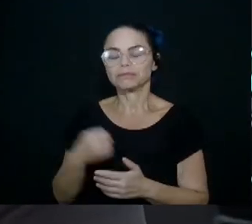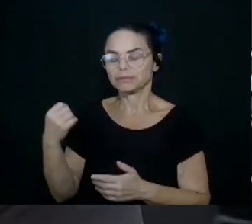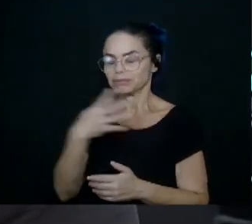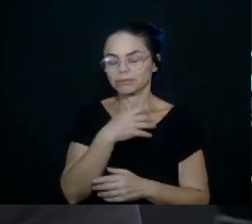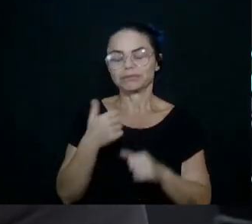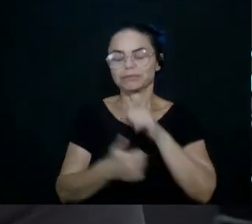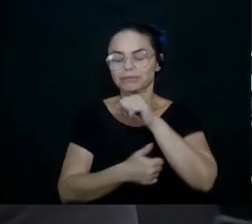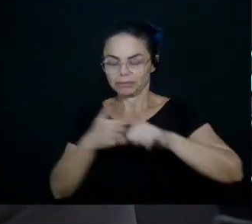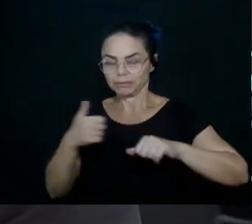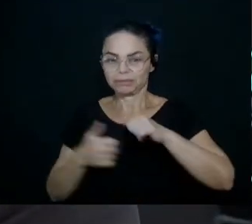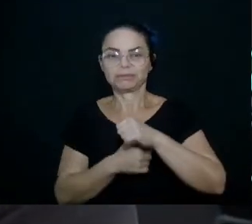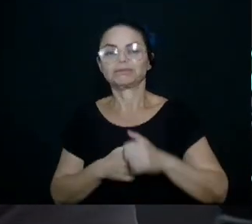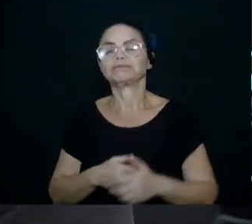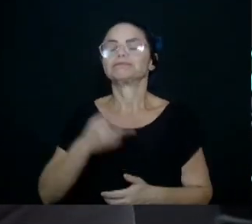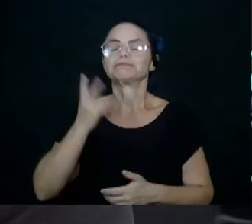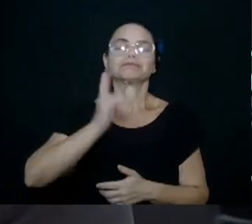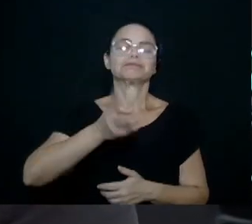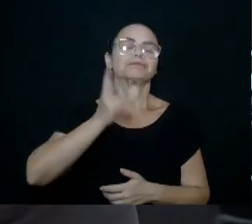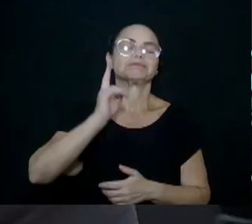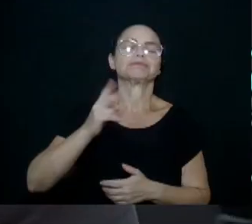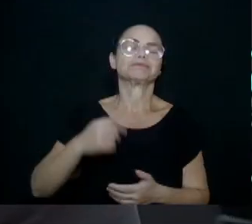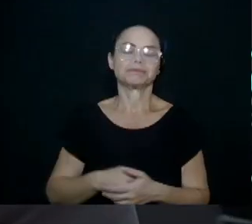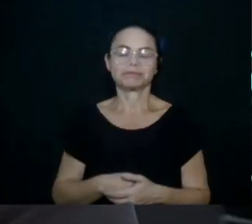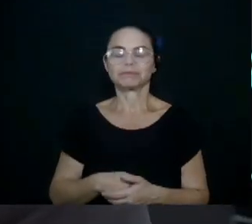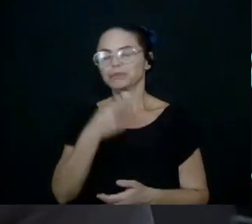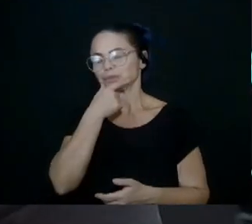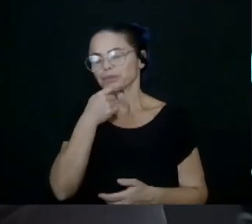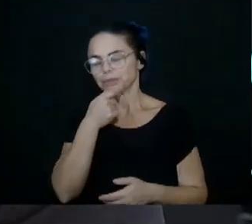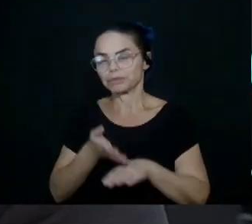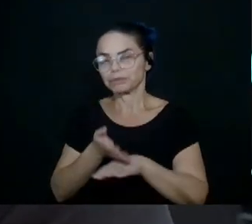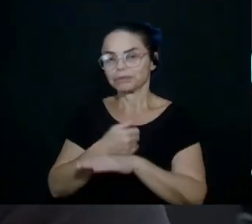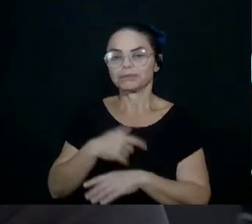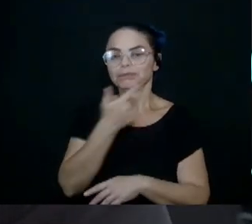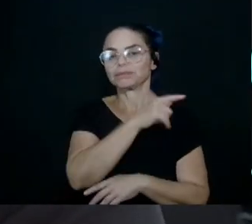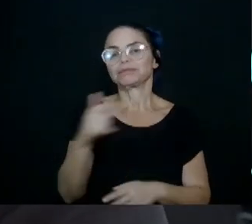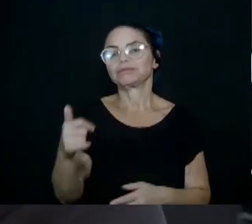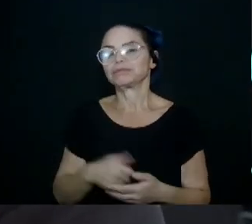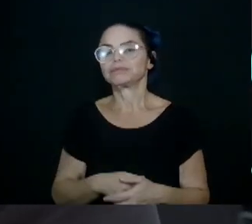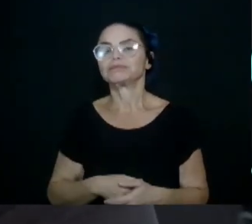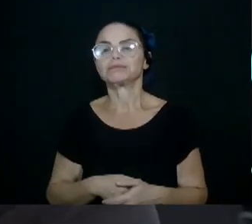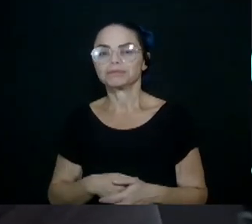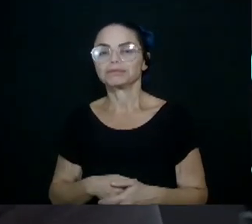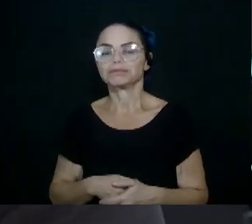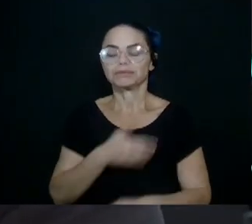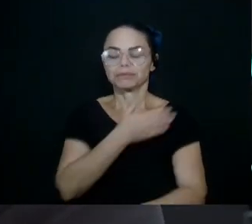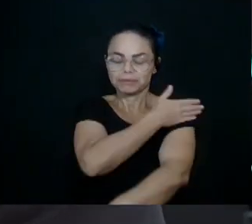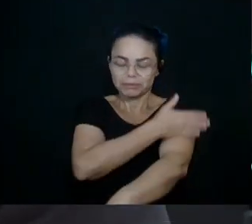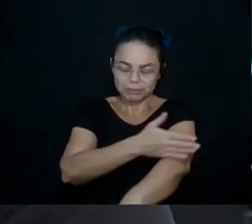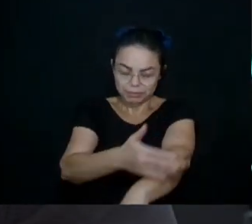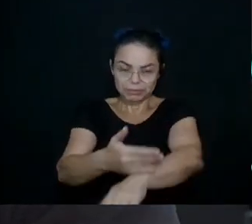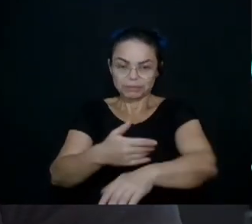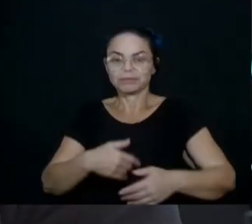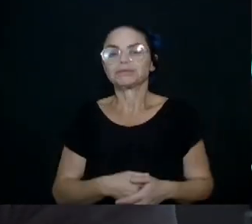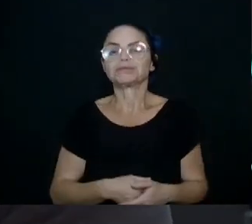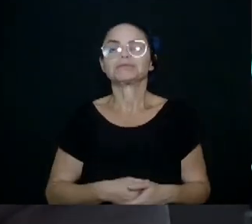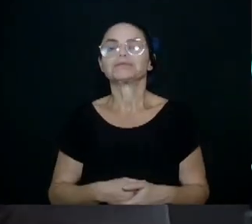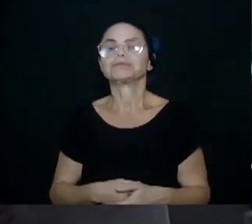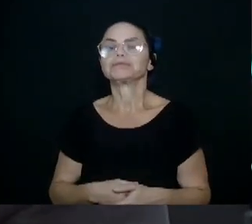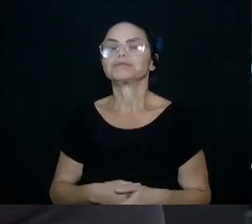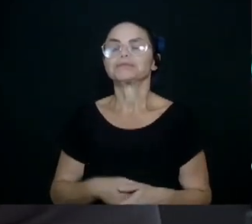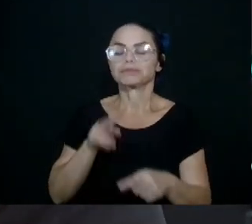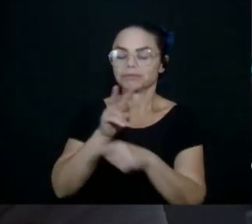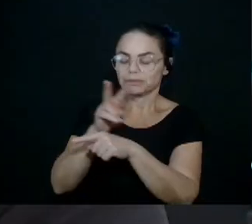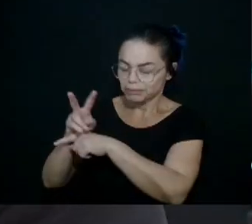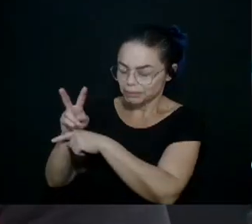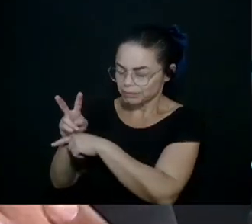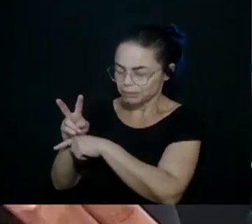forma contínua. E hoje, o homem antes ele não tinha tanto esse costume de se cuidar, de ir ao